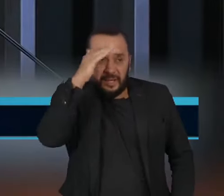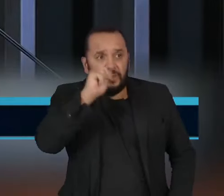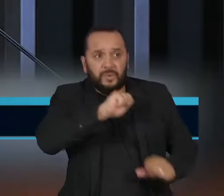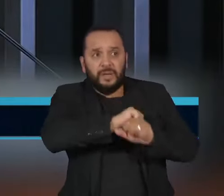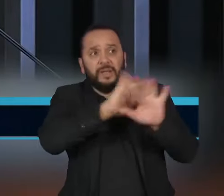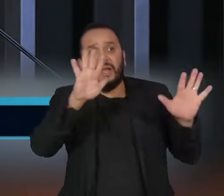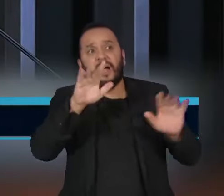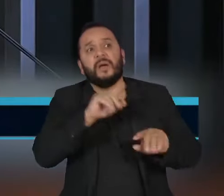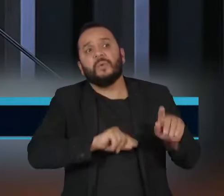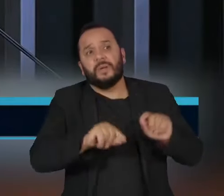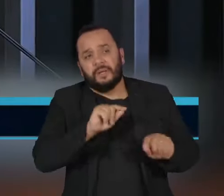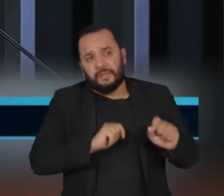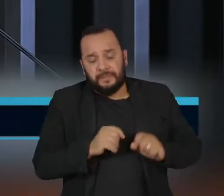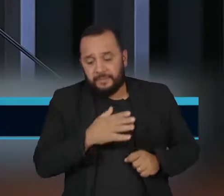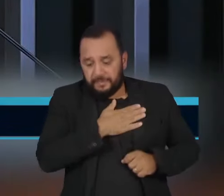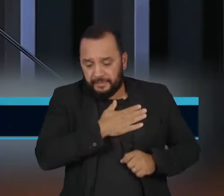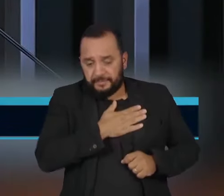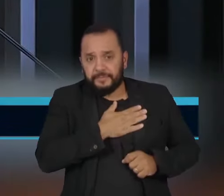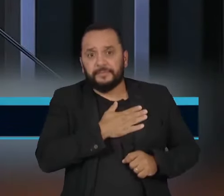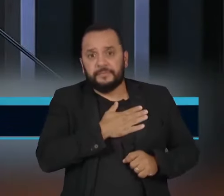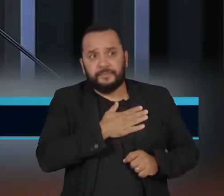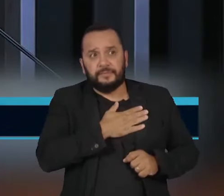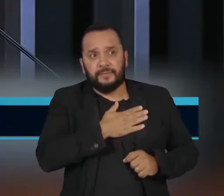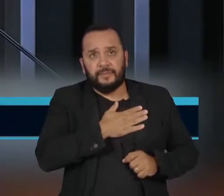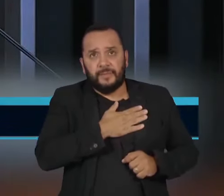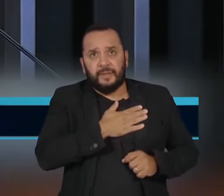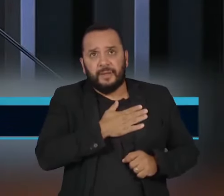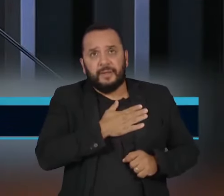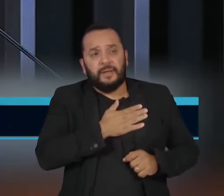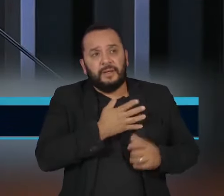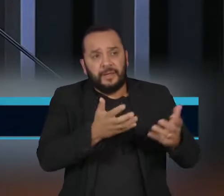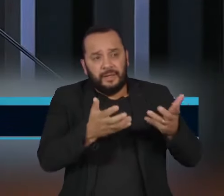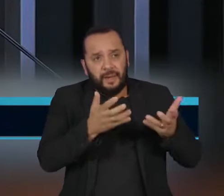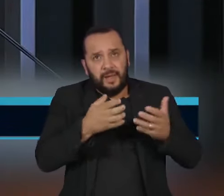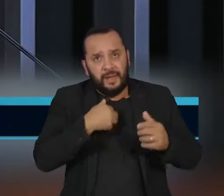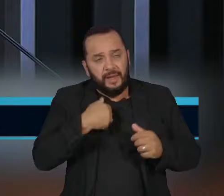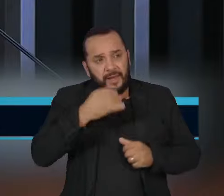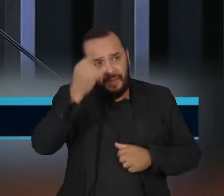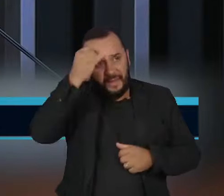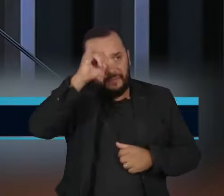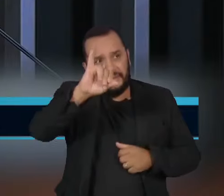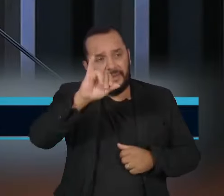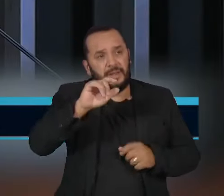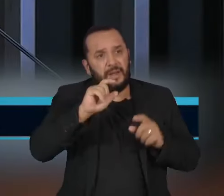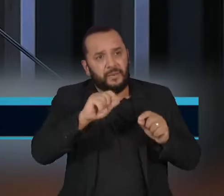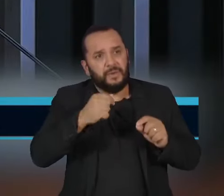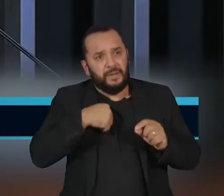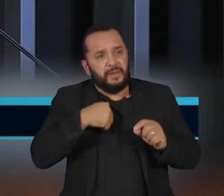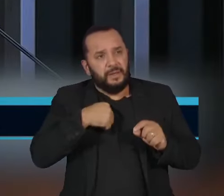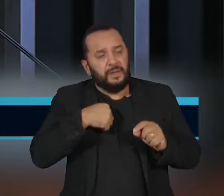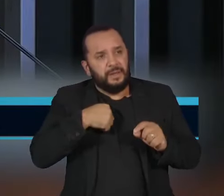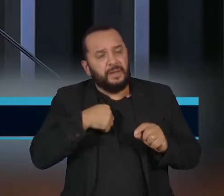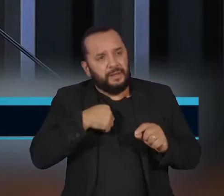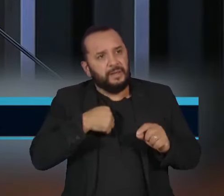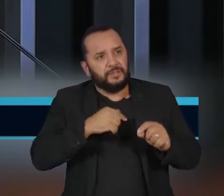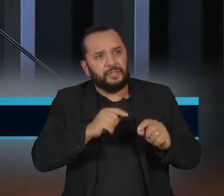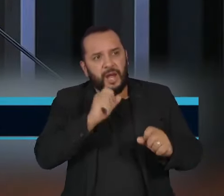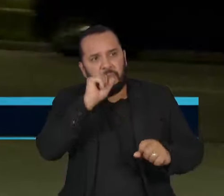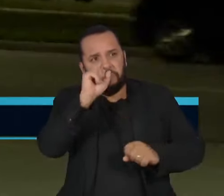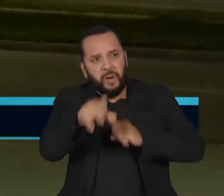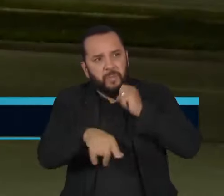né Para mim é inibir a a difusão de investidas contra ministros do